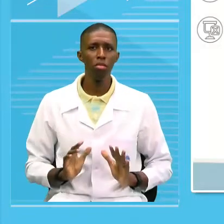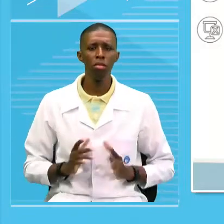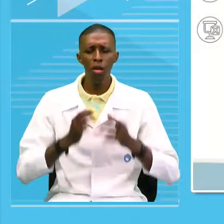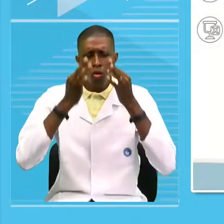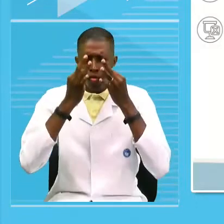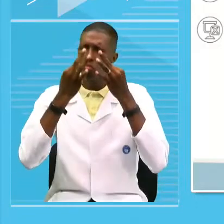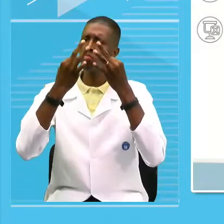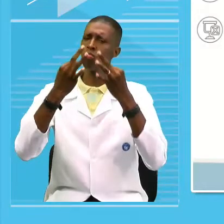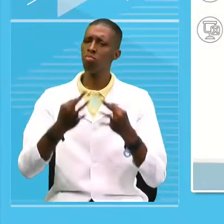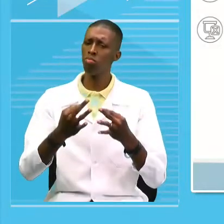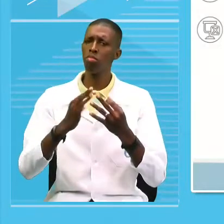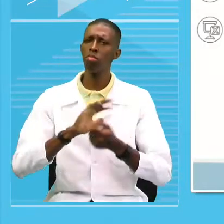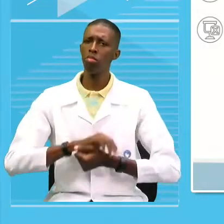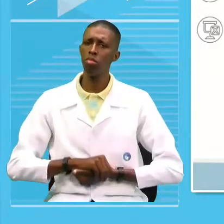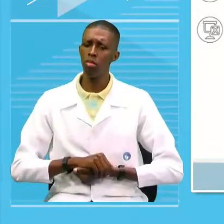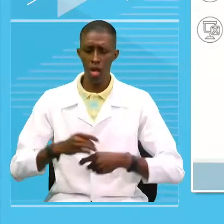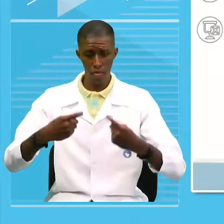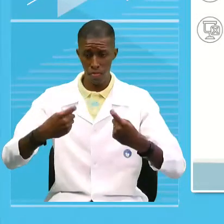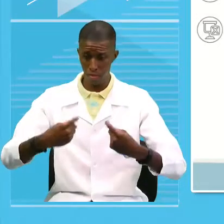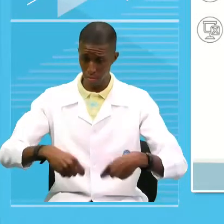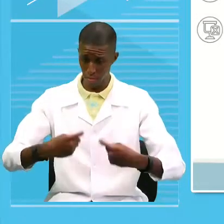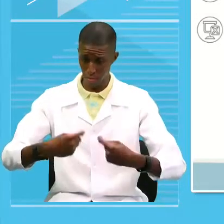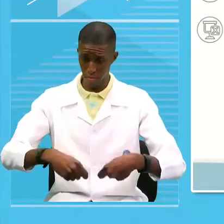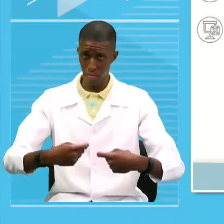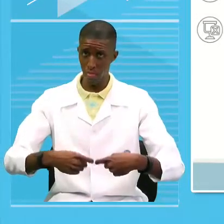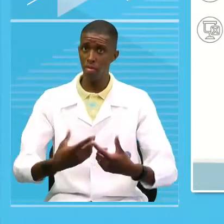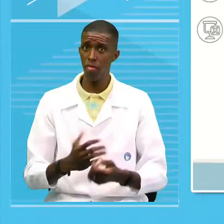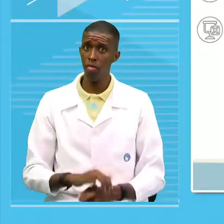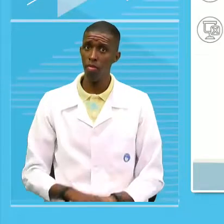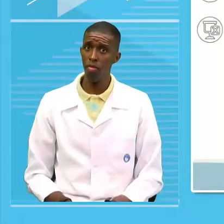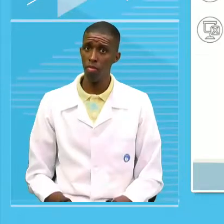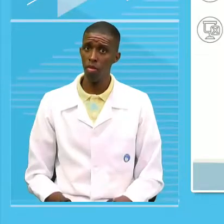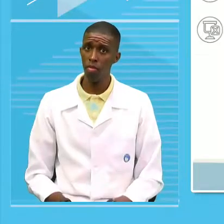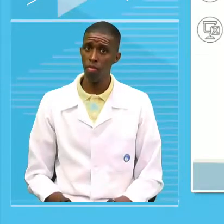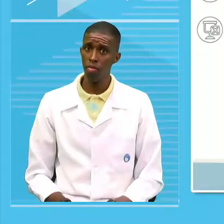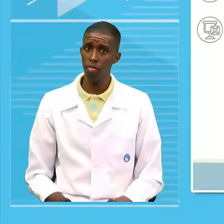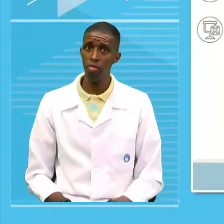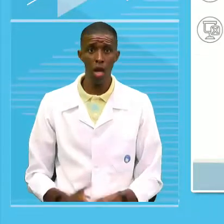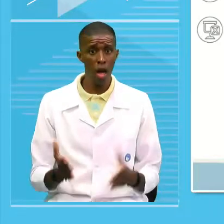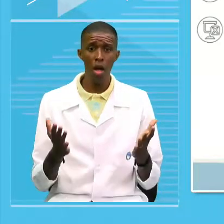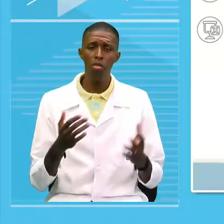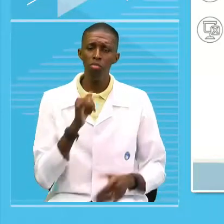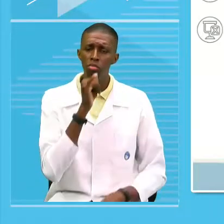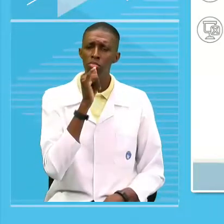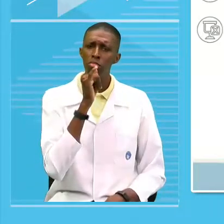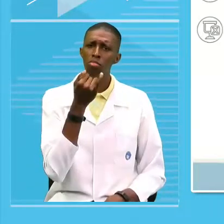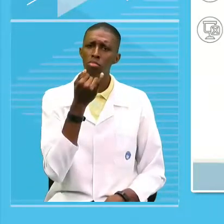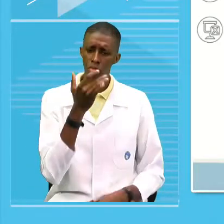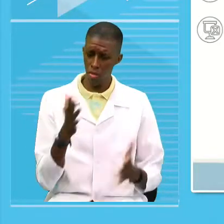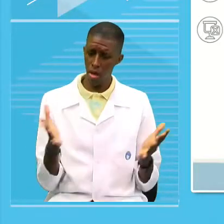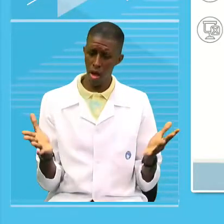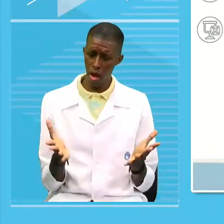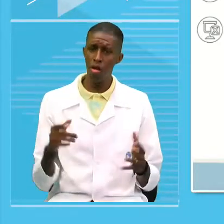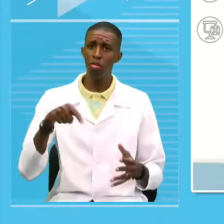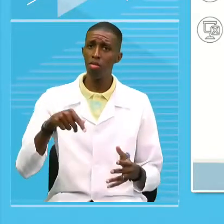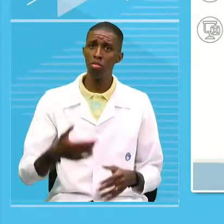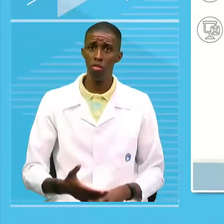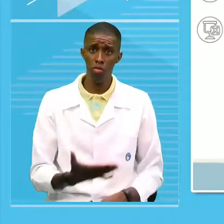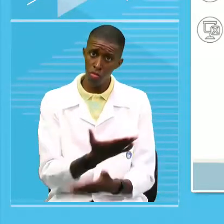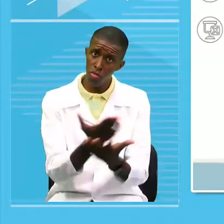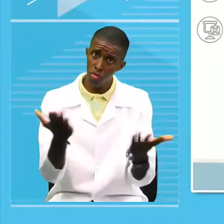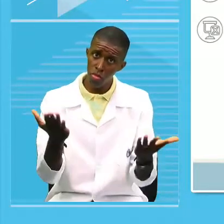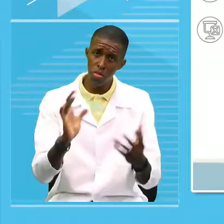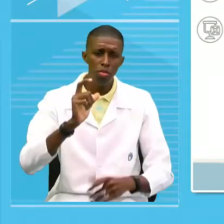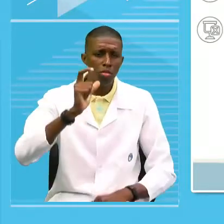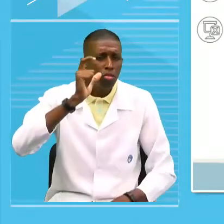no momento por exemplo agora nós estamos aqui assistindo aula você está aqui assistindo